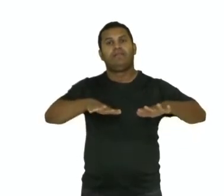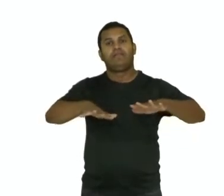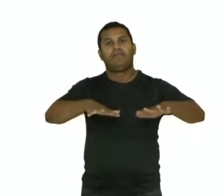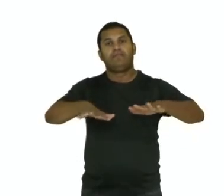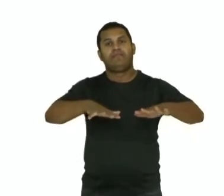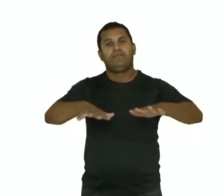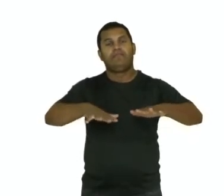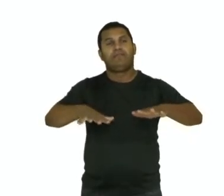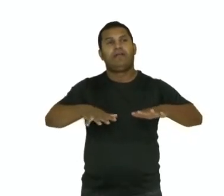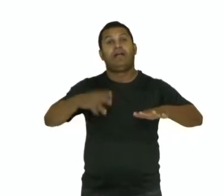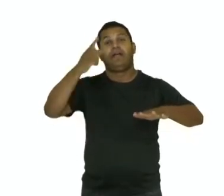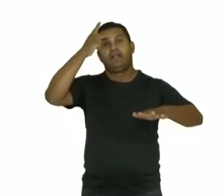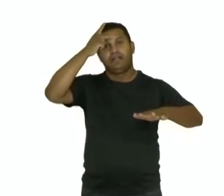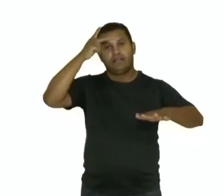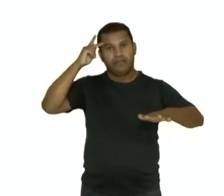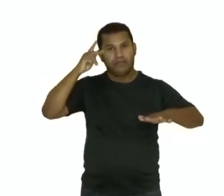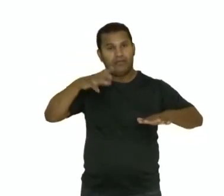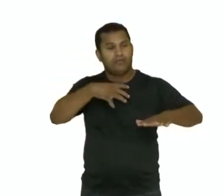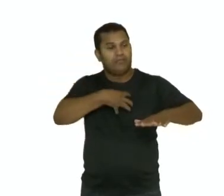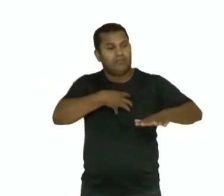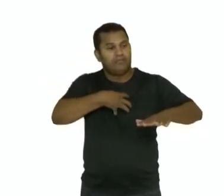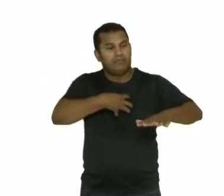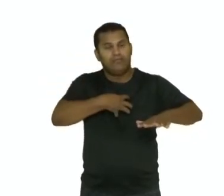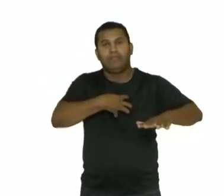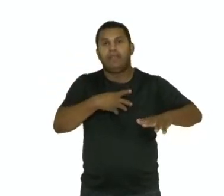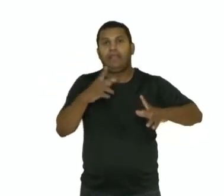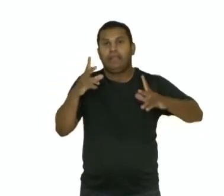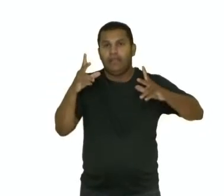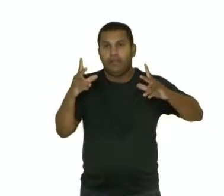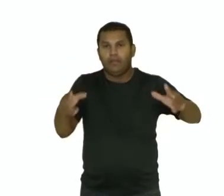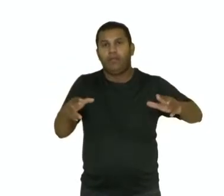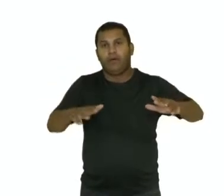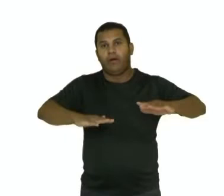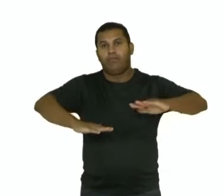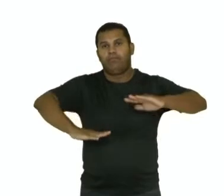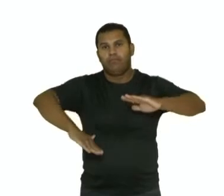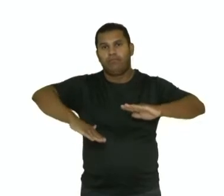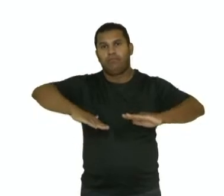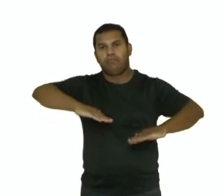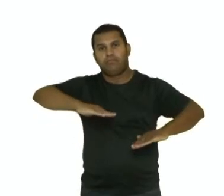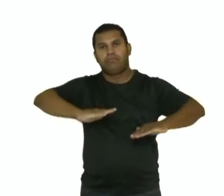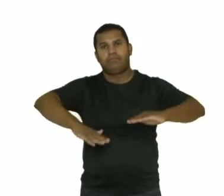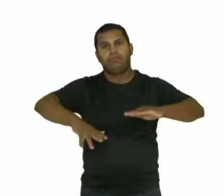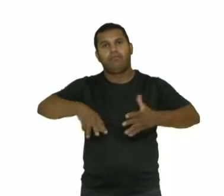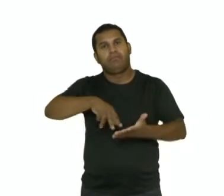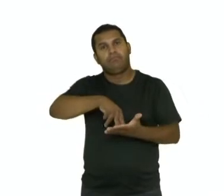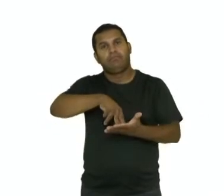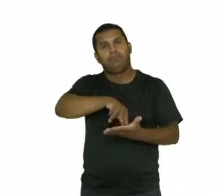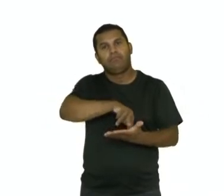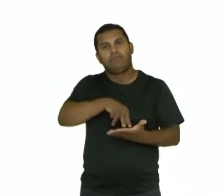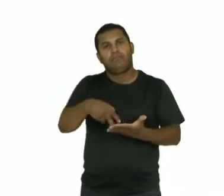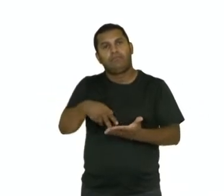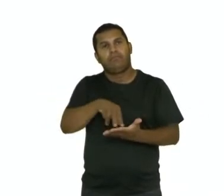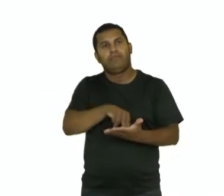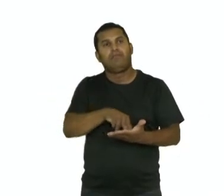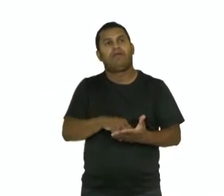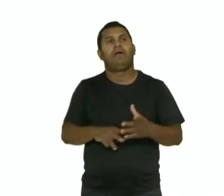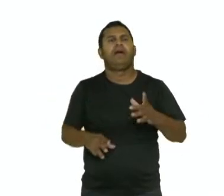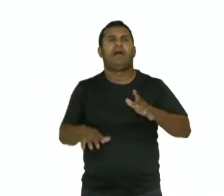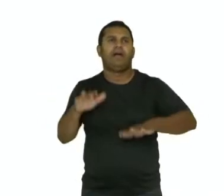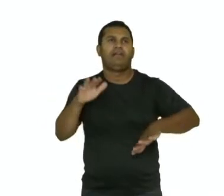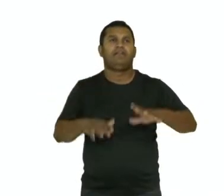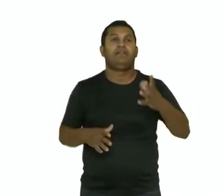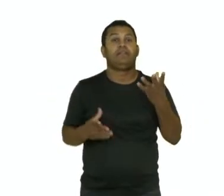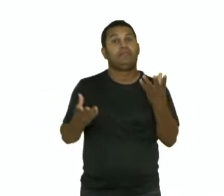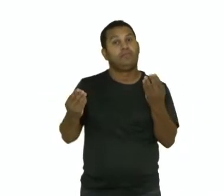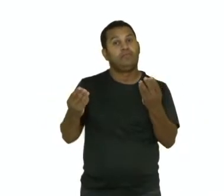afro e também a influência dos ritmos já presentes em Cuba. É uma dança sensual e muito popular.